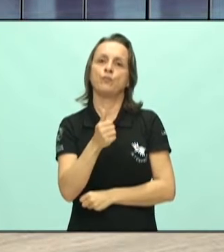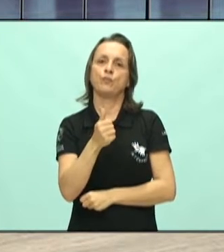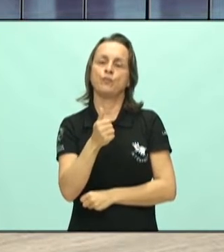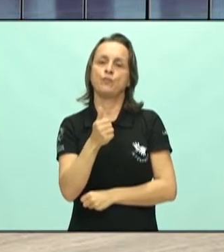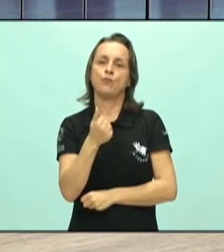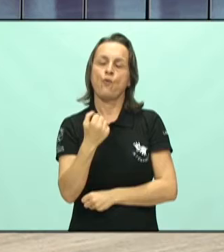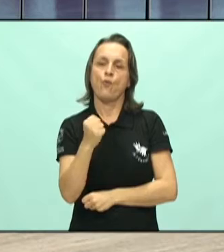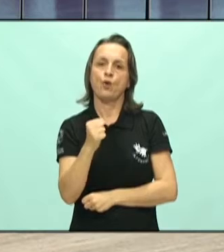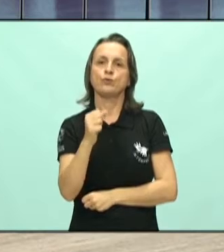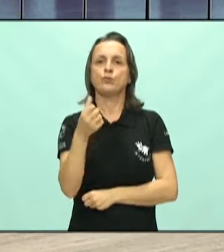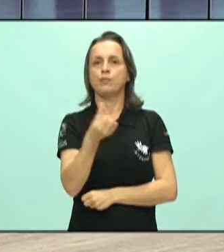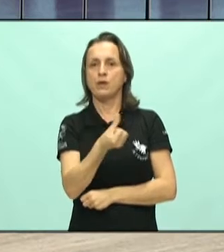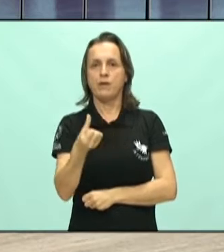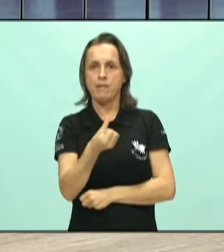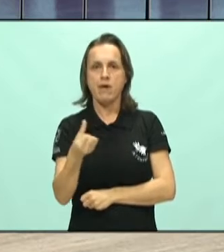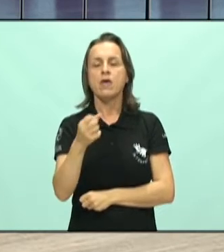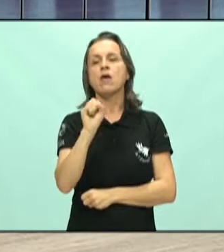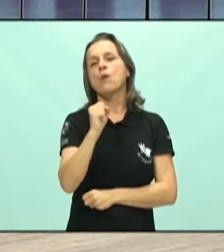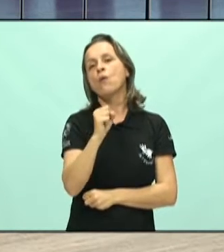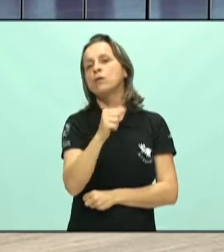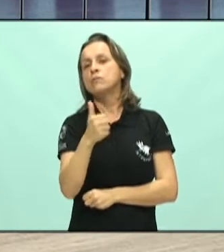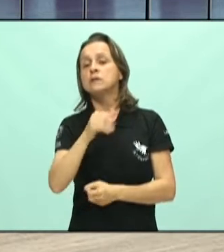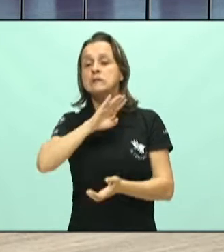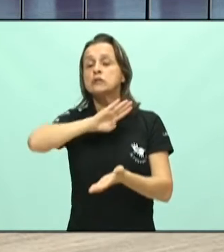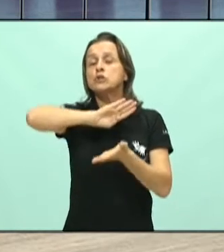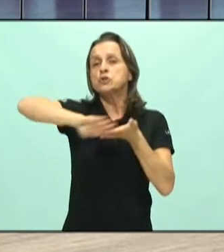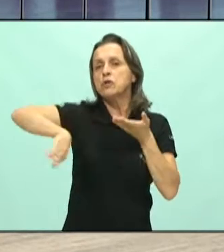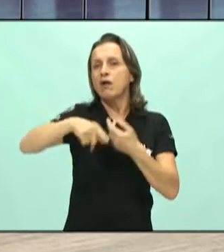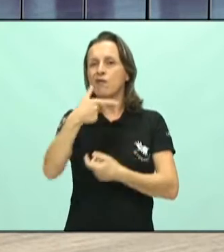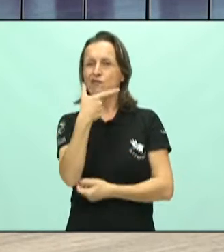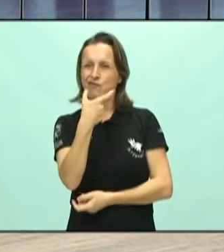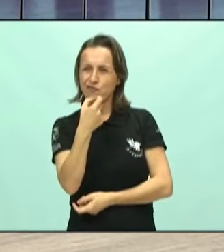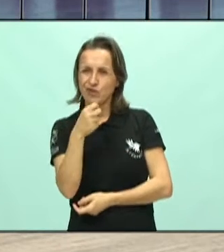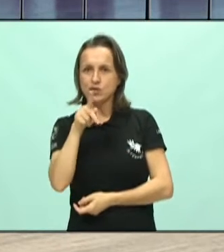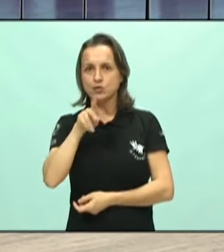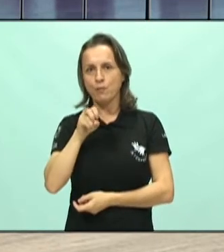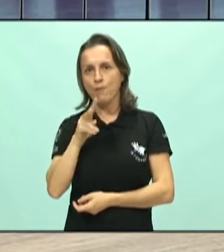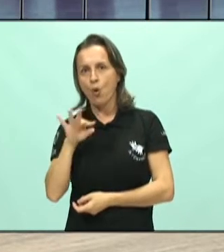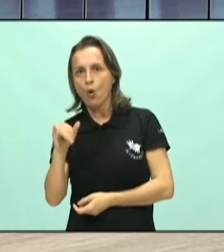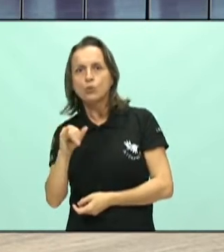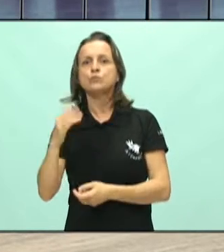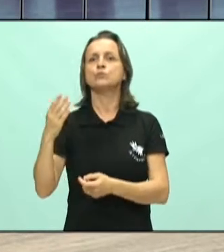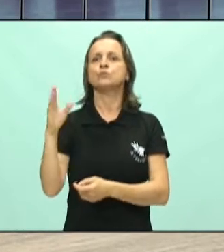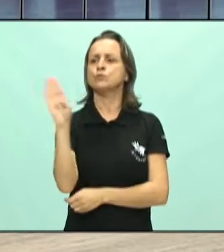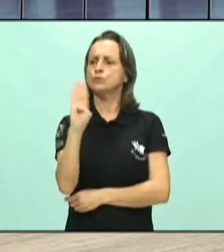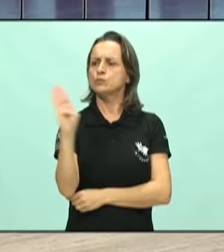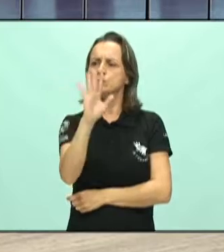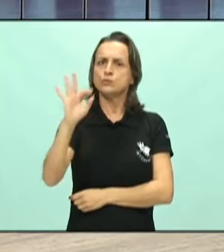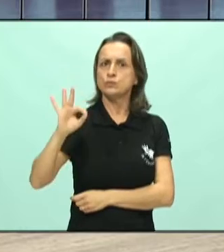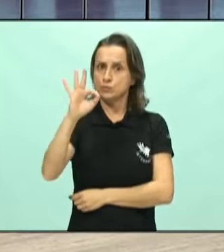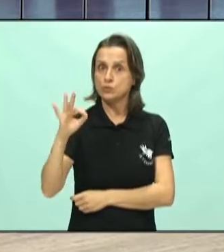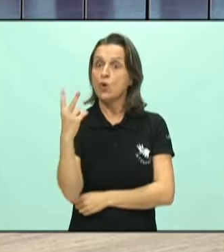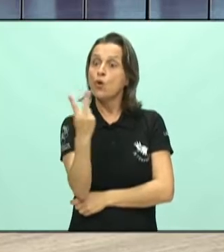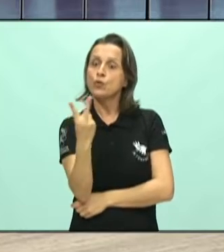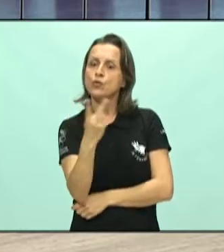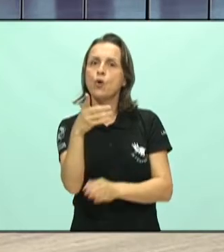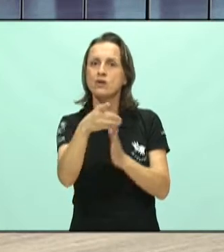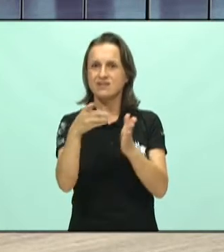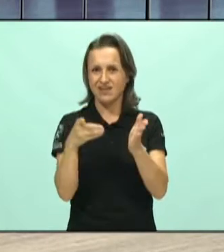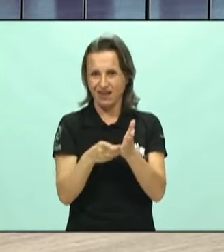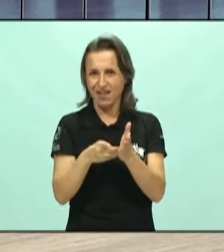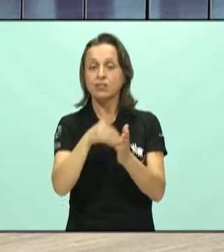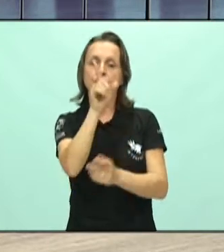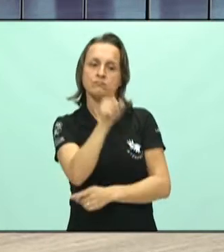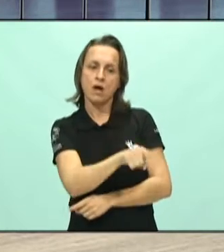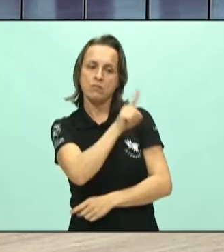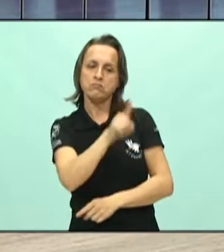867, que retiraram os 20 pontos de incentivos fiscais do nosso Estado. Esses dois decretos estão suspensos